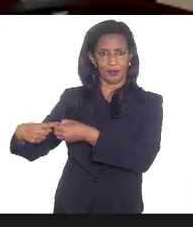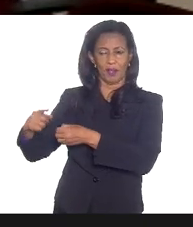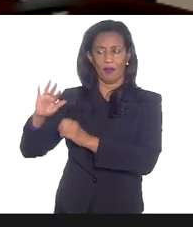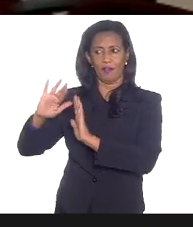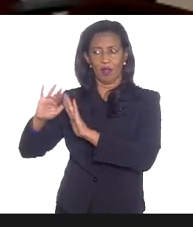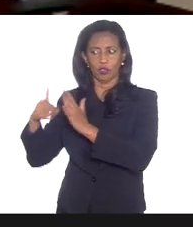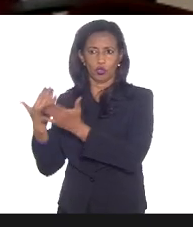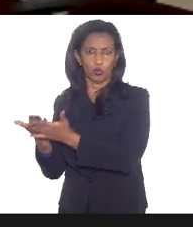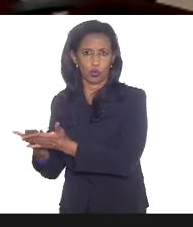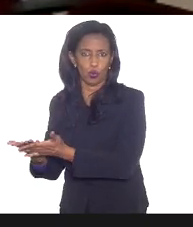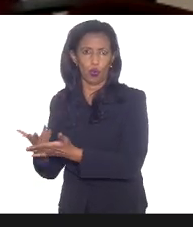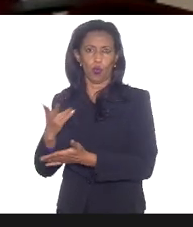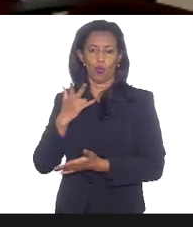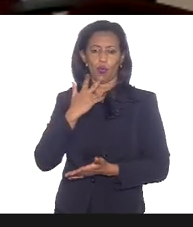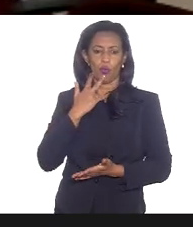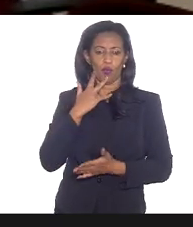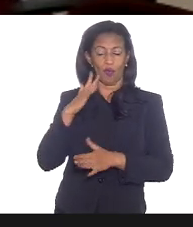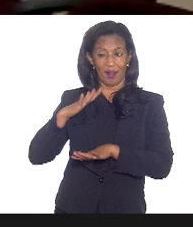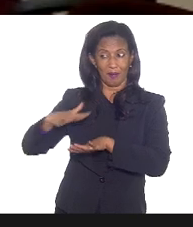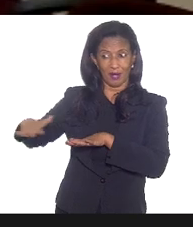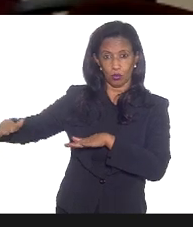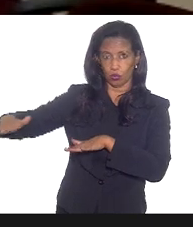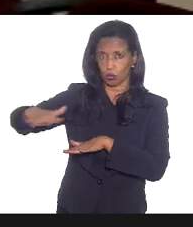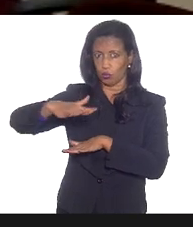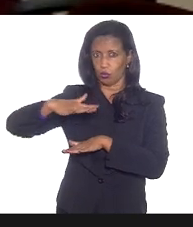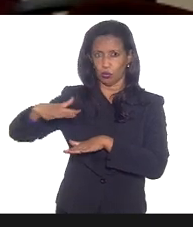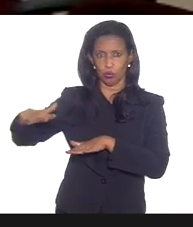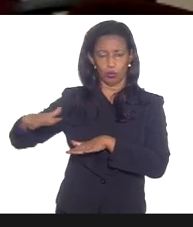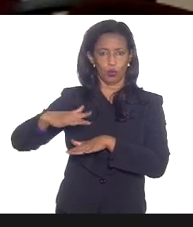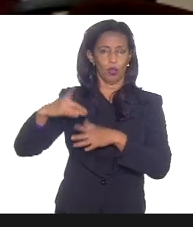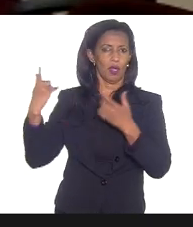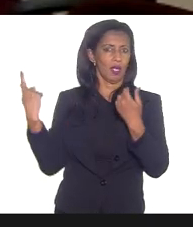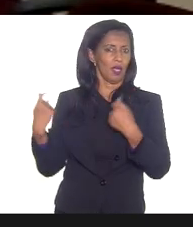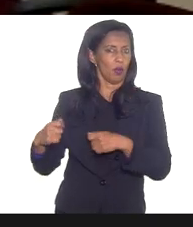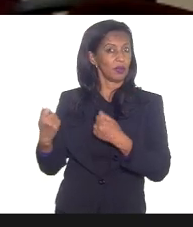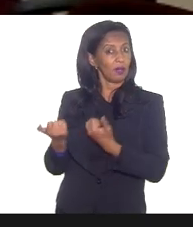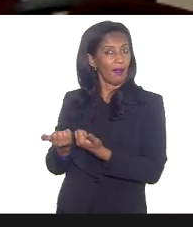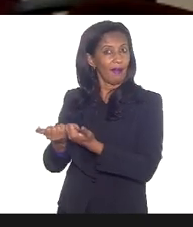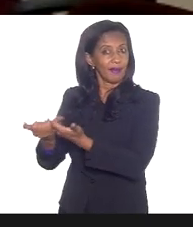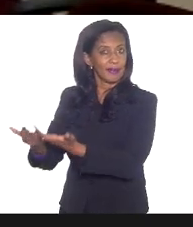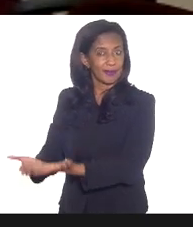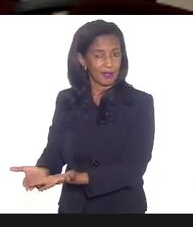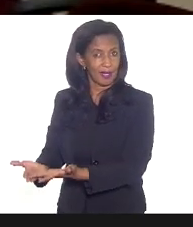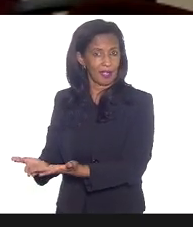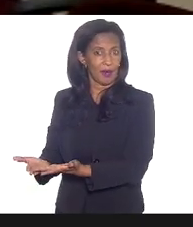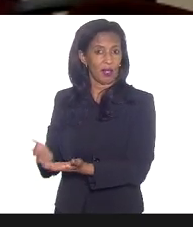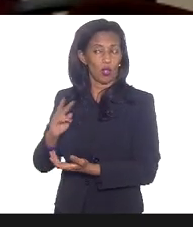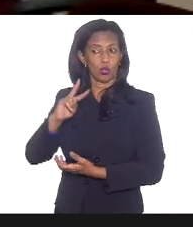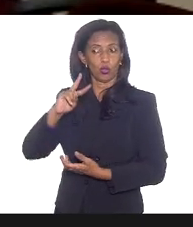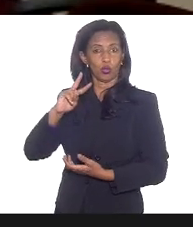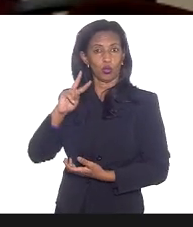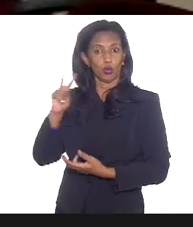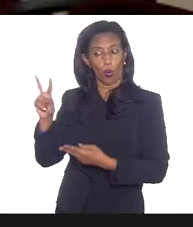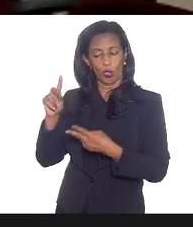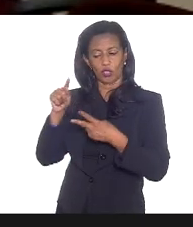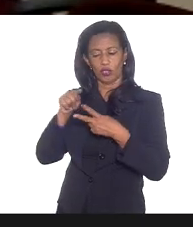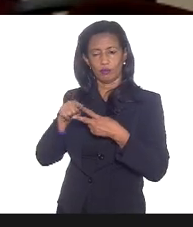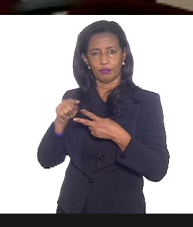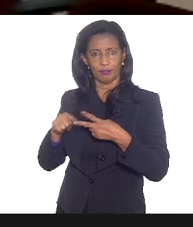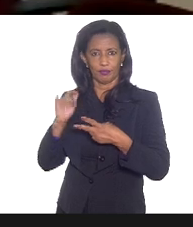escola, ela fala no município. Eu preciso ofertar, ao menos, dois